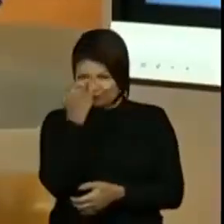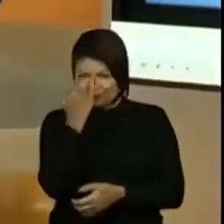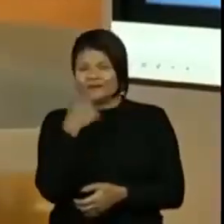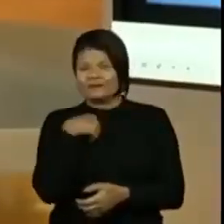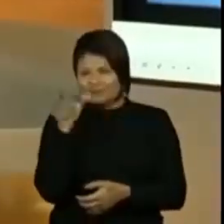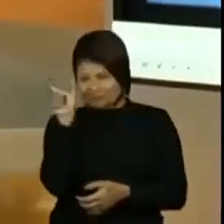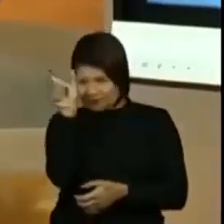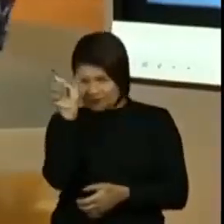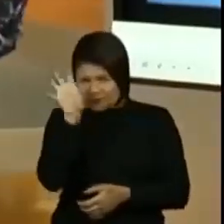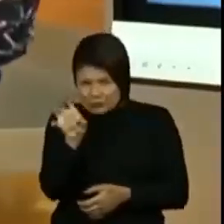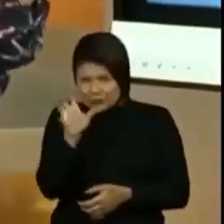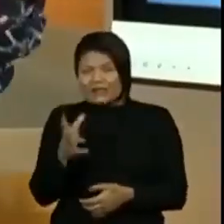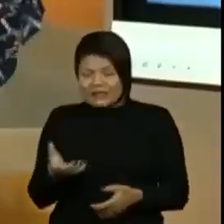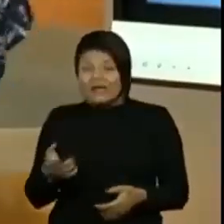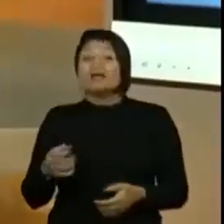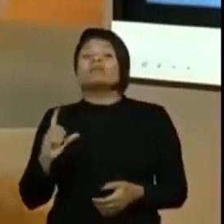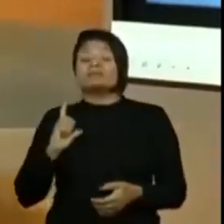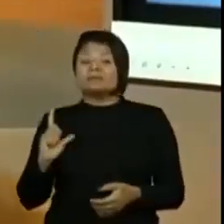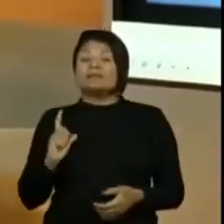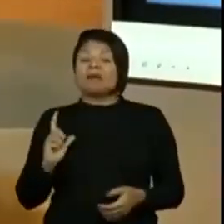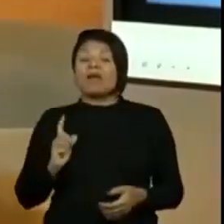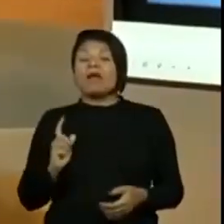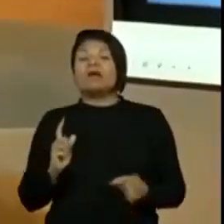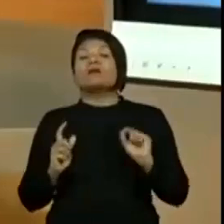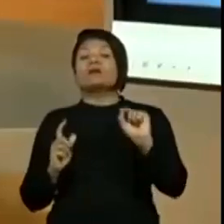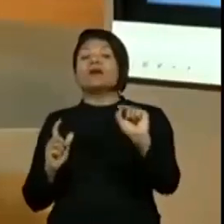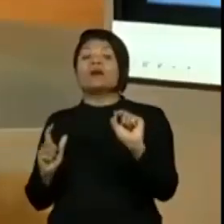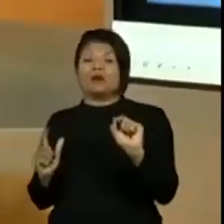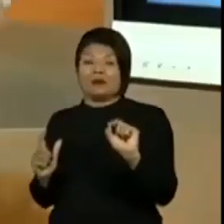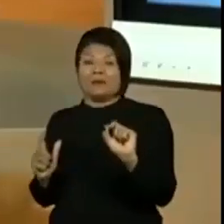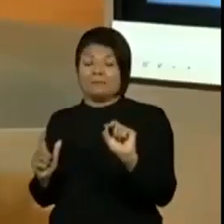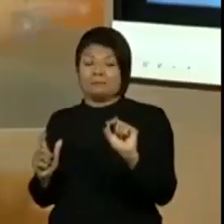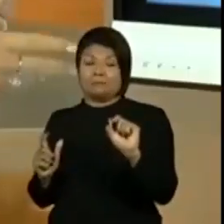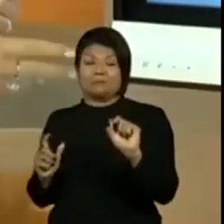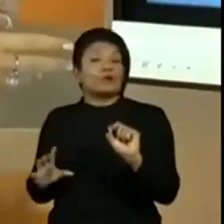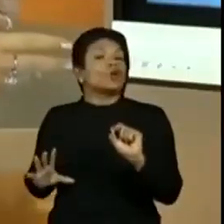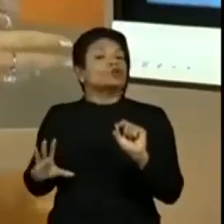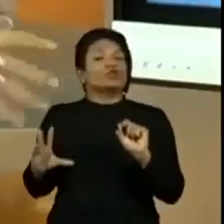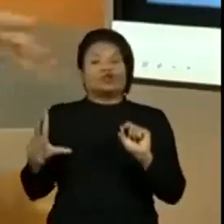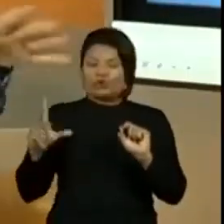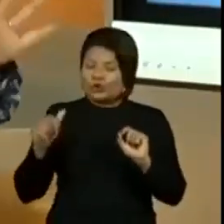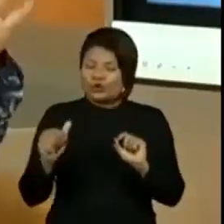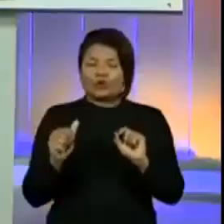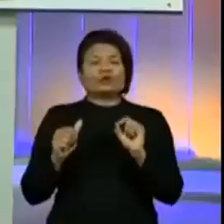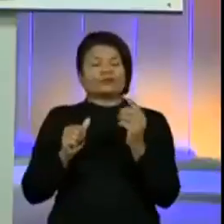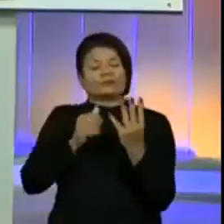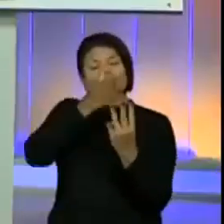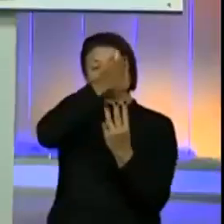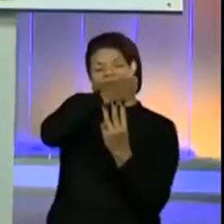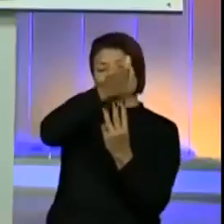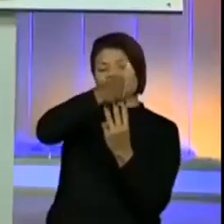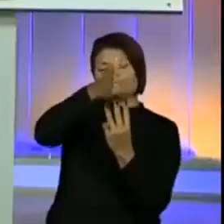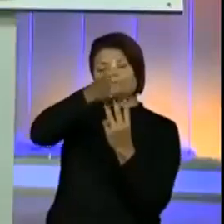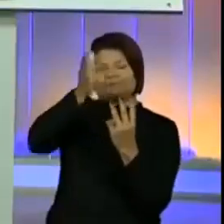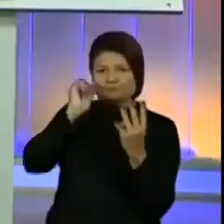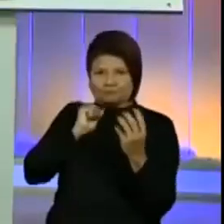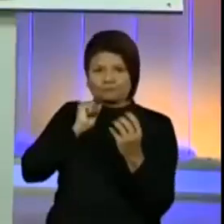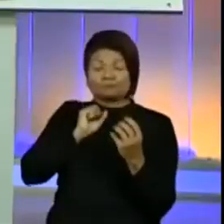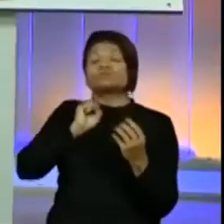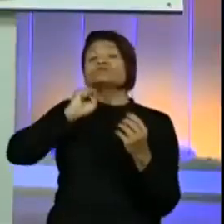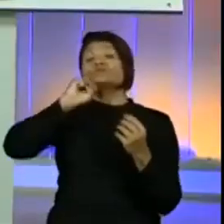dos numerais escritos aqui, eles tinham todas as ordens representadas, mas em outros